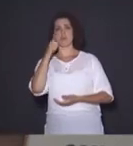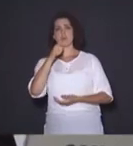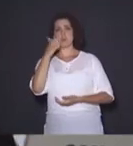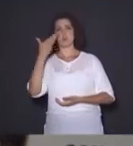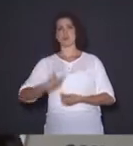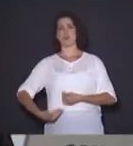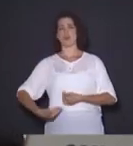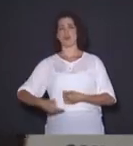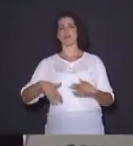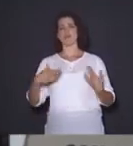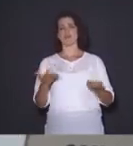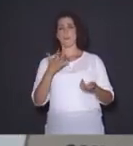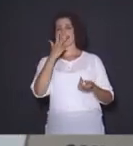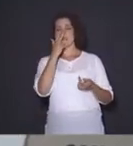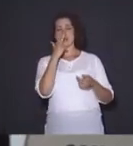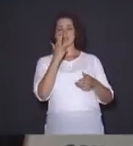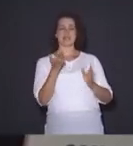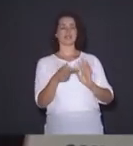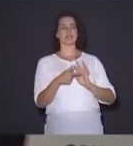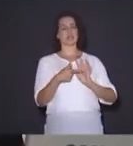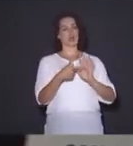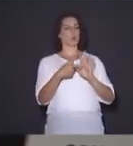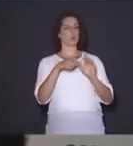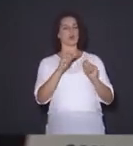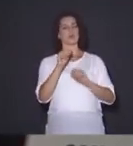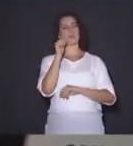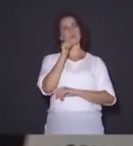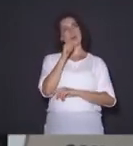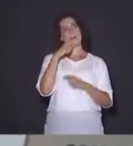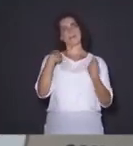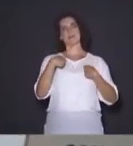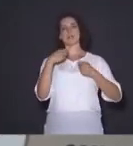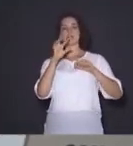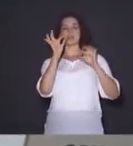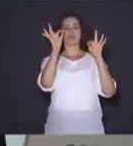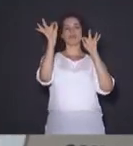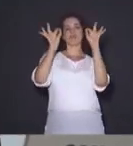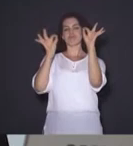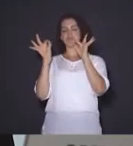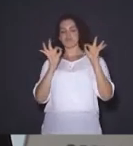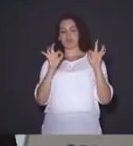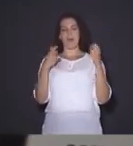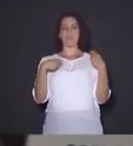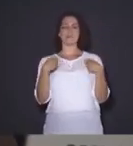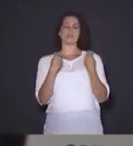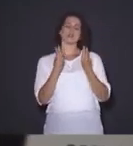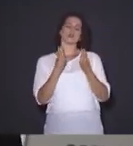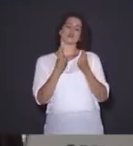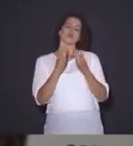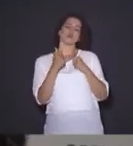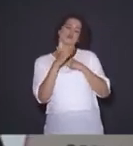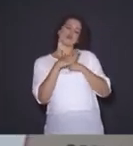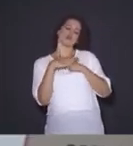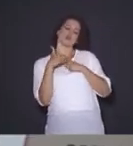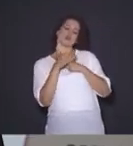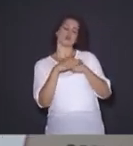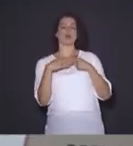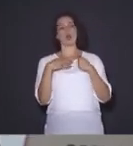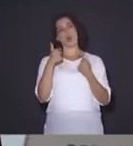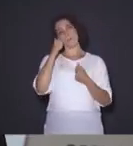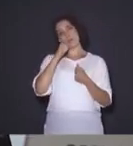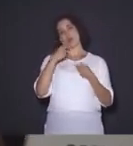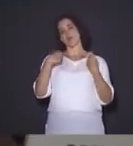essa idéia de que para ser mulher é preciso ser vaidosa para ser mulher é preciso ser delicada para ser mulher é preciso cuidar